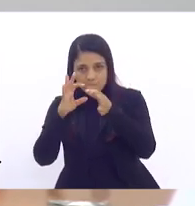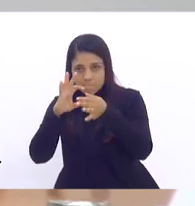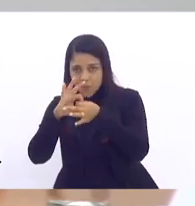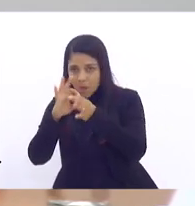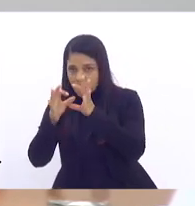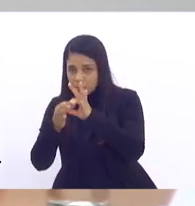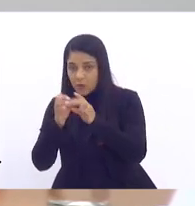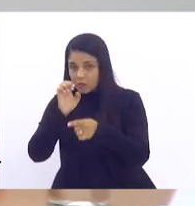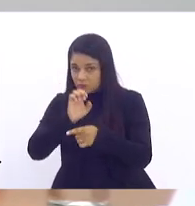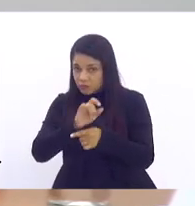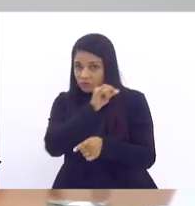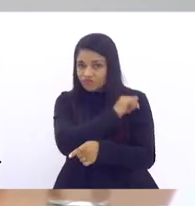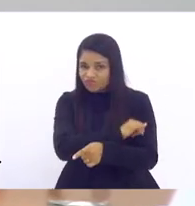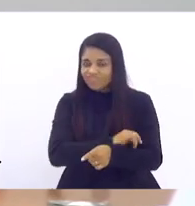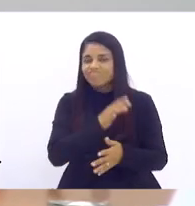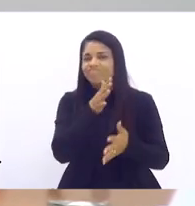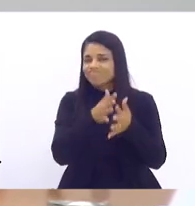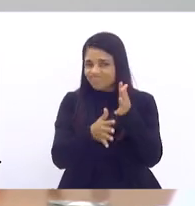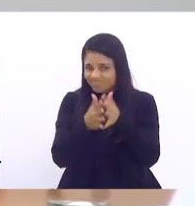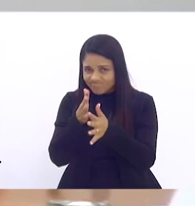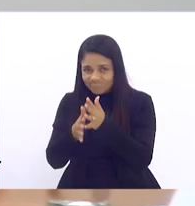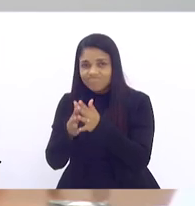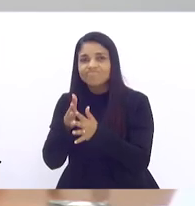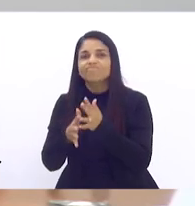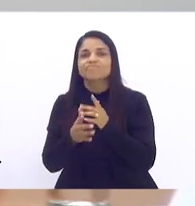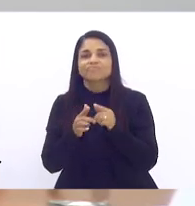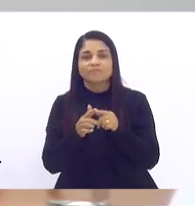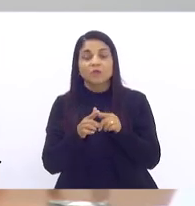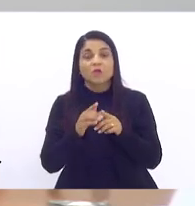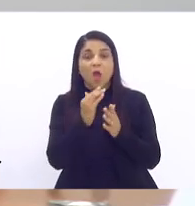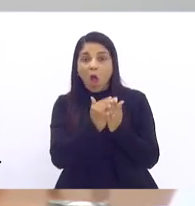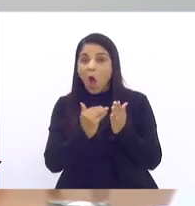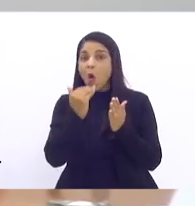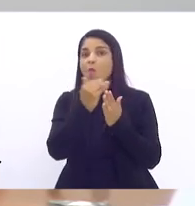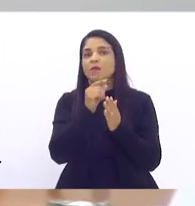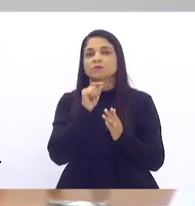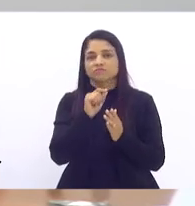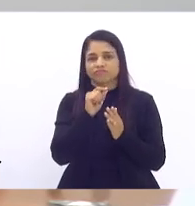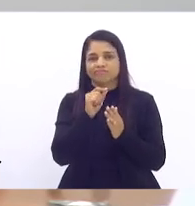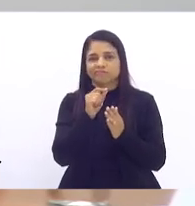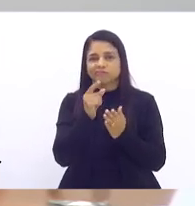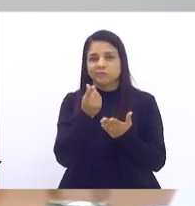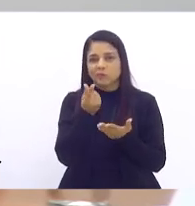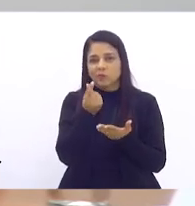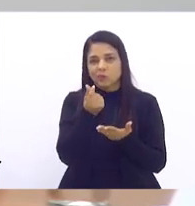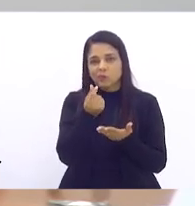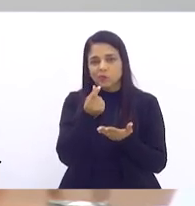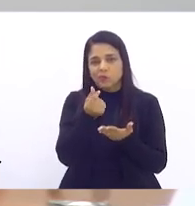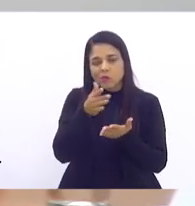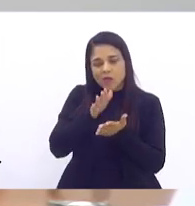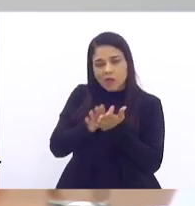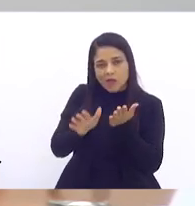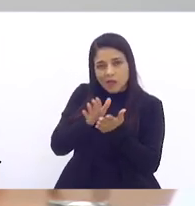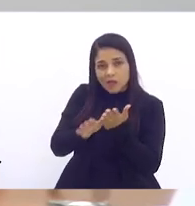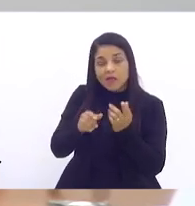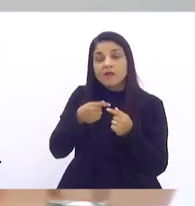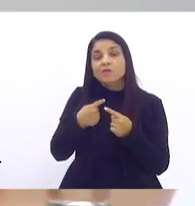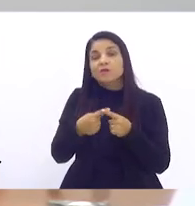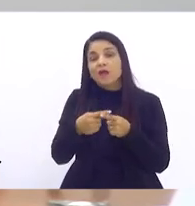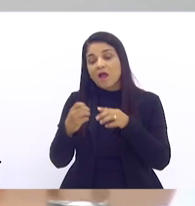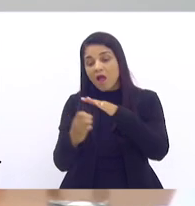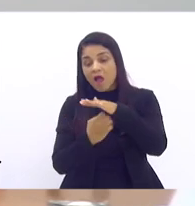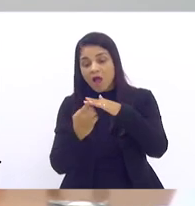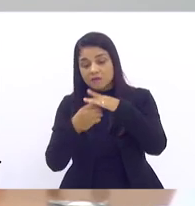muito complicado isso aumenta o quê o nosso custo porque as empresas vão embora